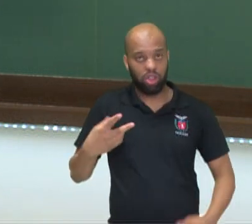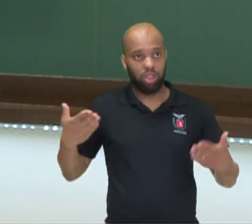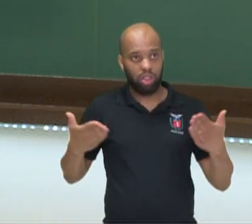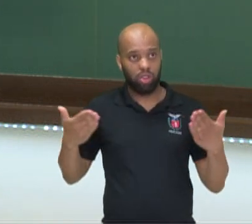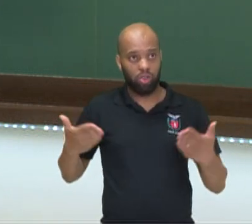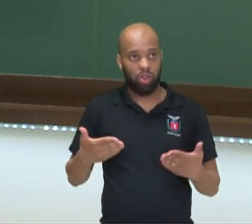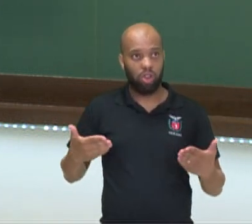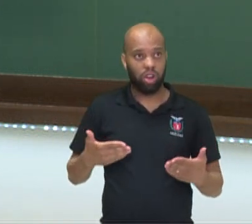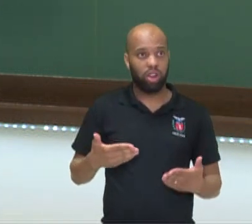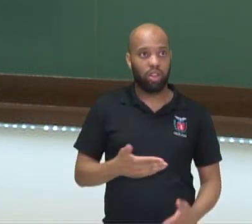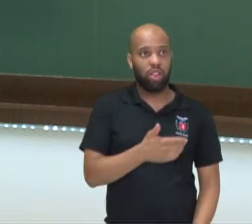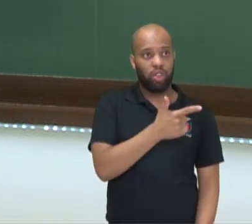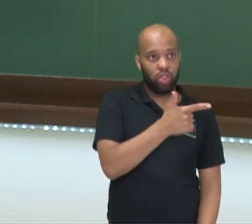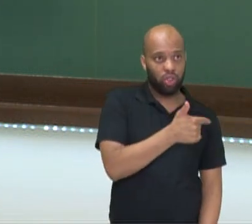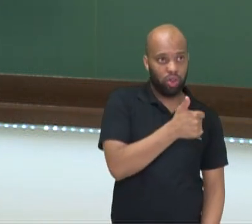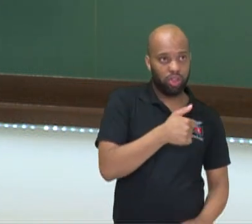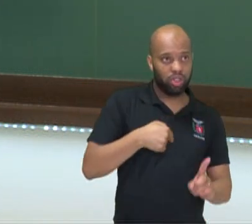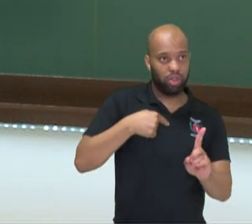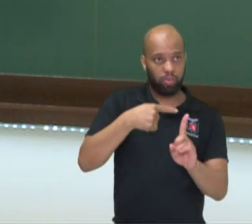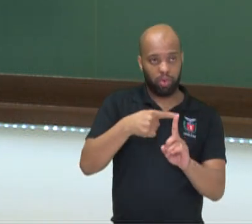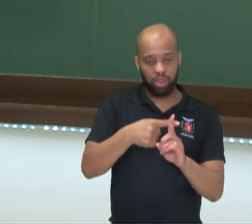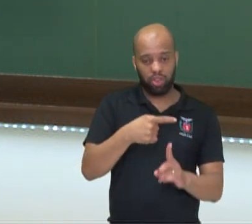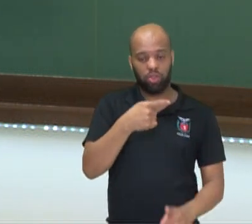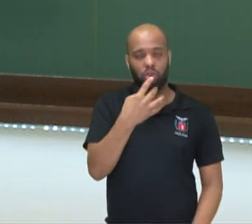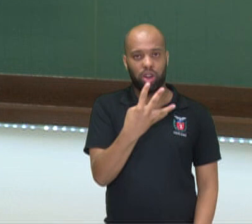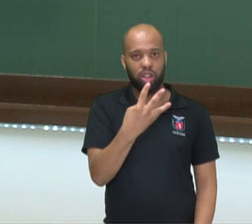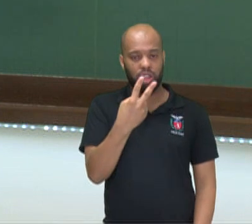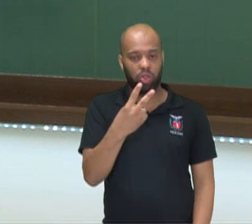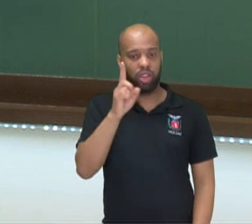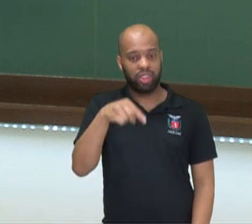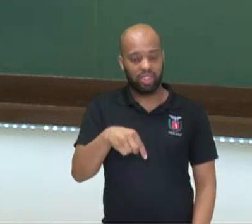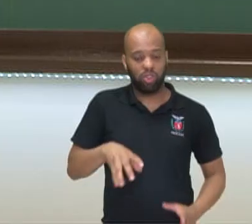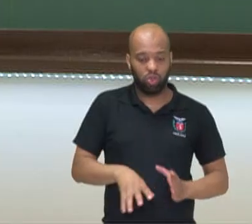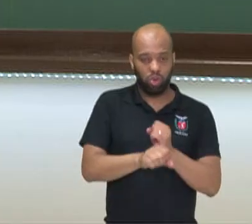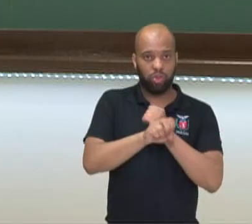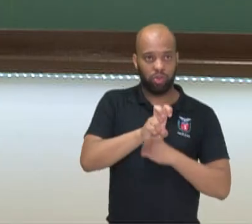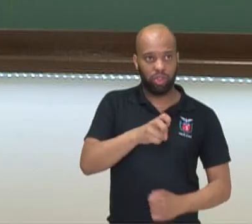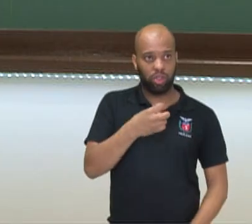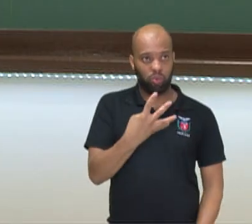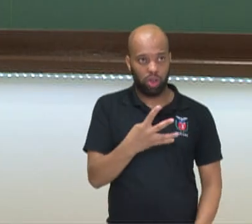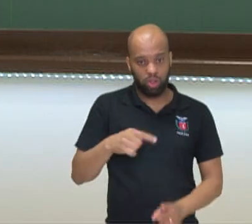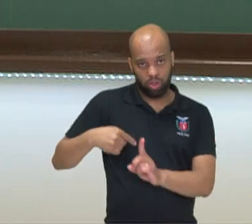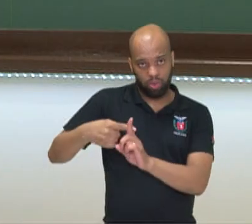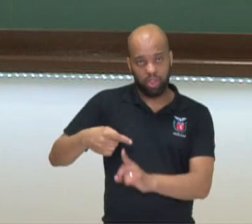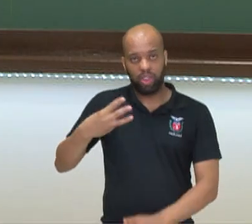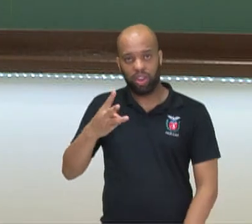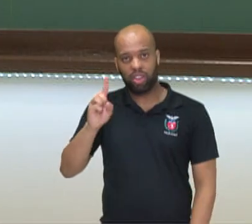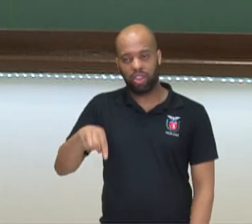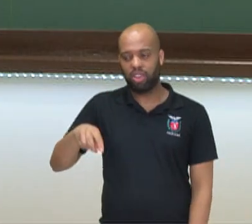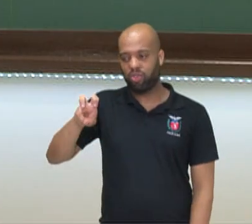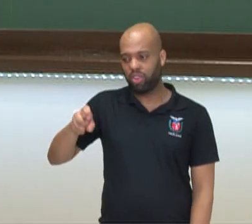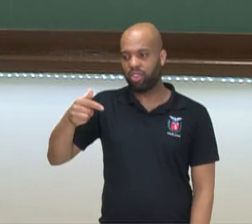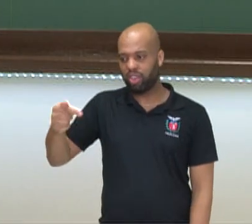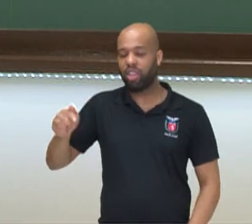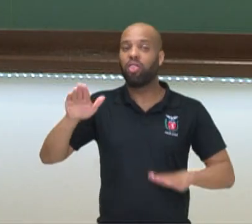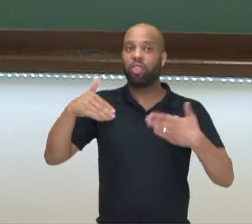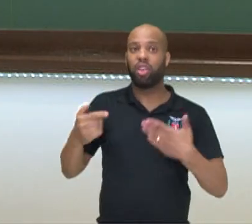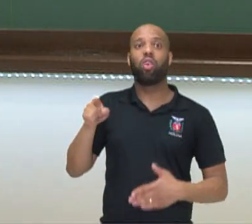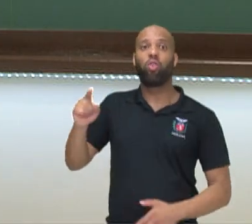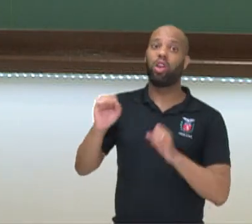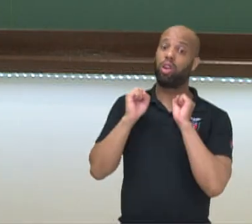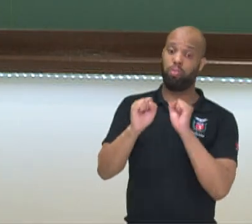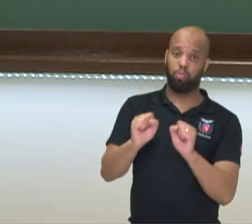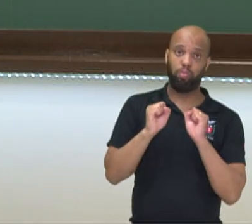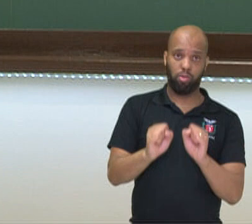mais 42 é 54. E 54 mais 3 é 57. Então, minha conclusão, o Denis poderia